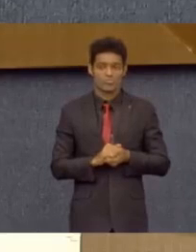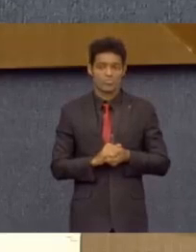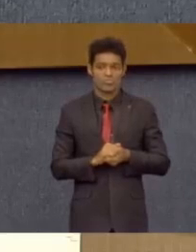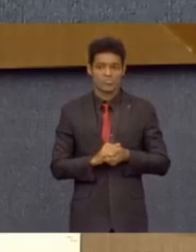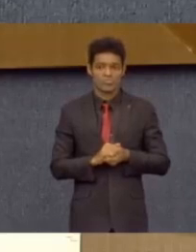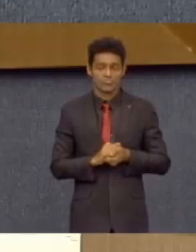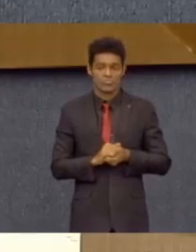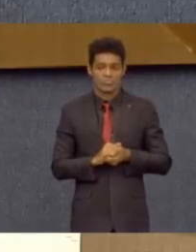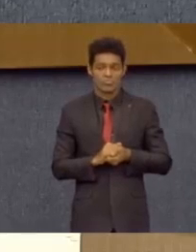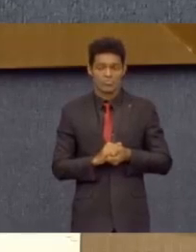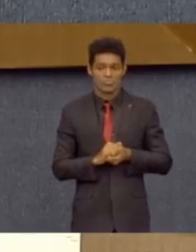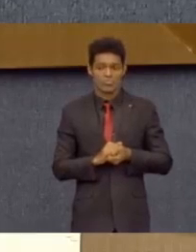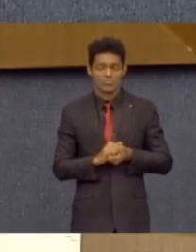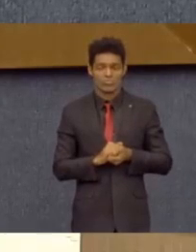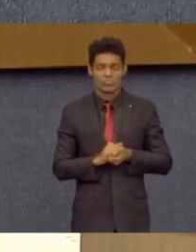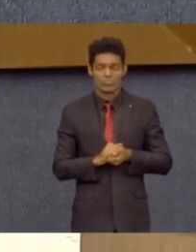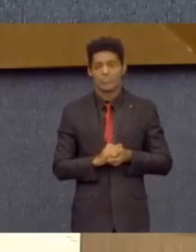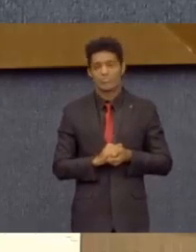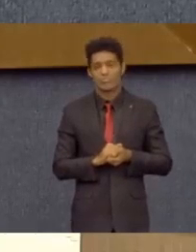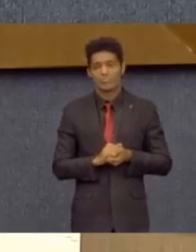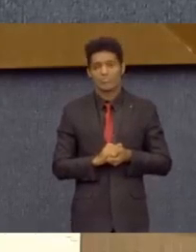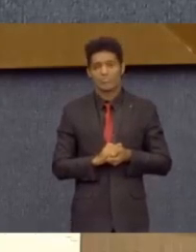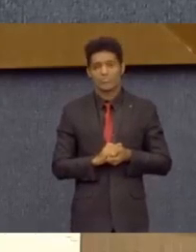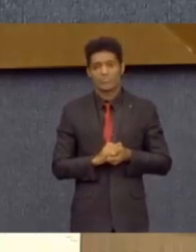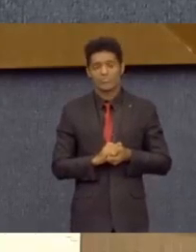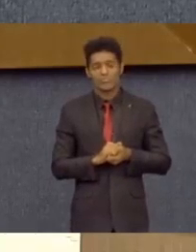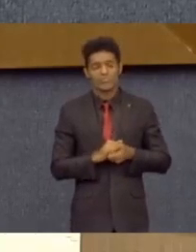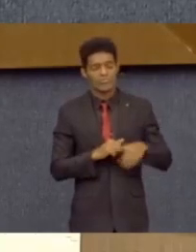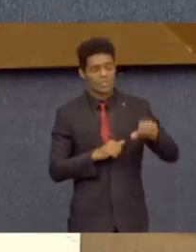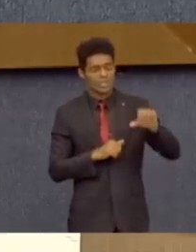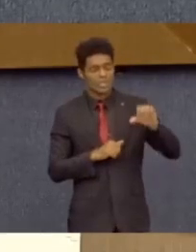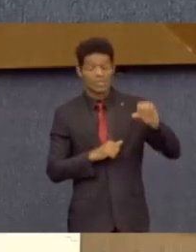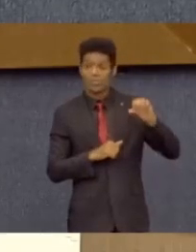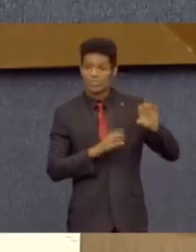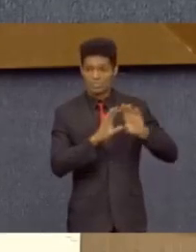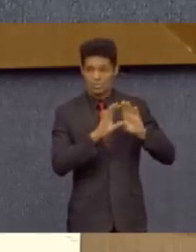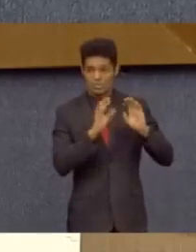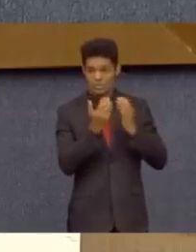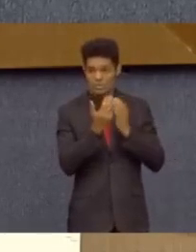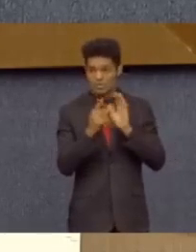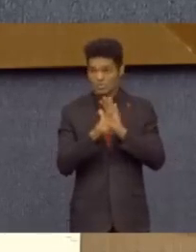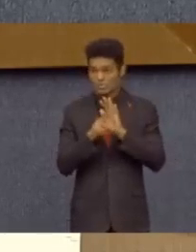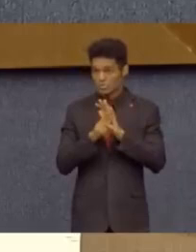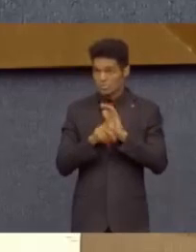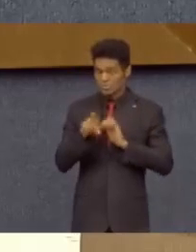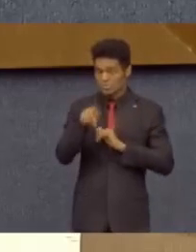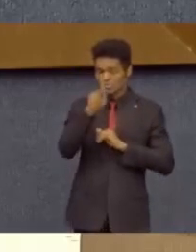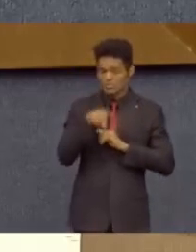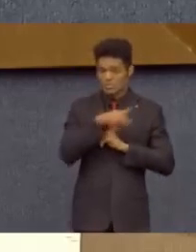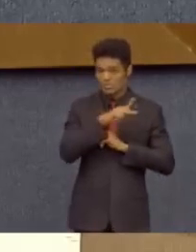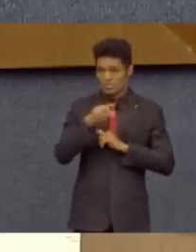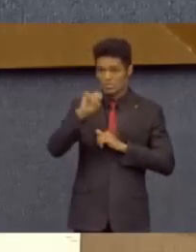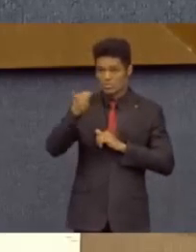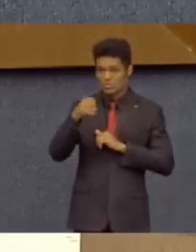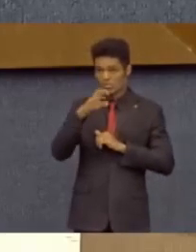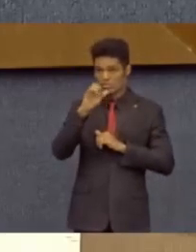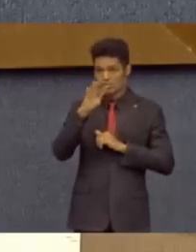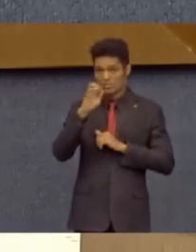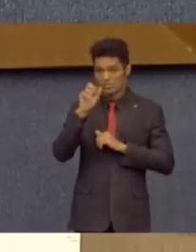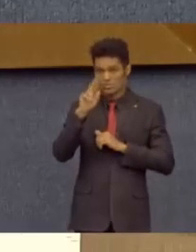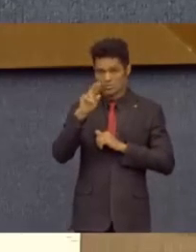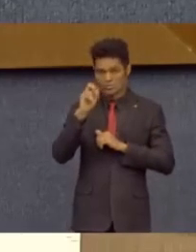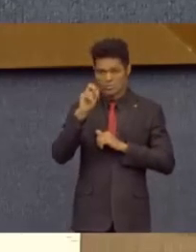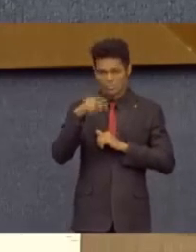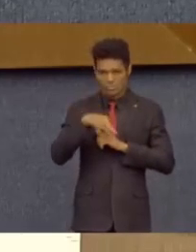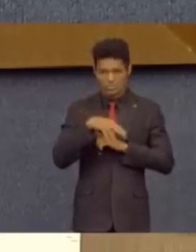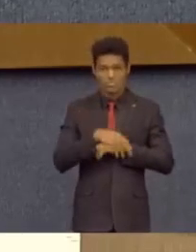Lucas e São Miguel Arcanjo. Padre Jefferson, antes de tomar quaisquer decisões,